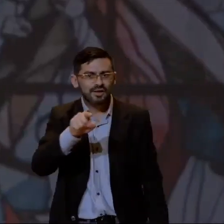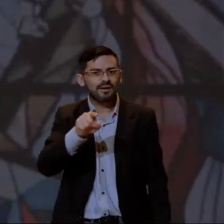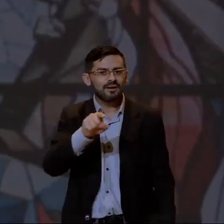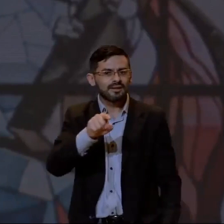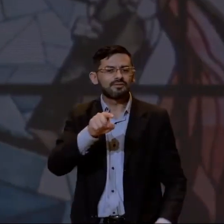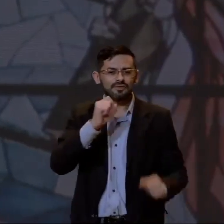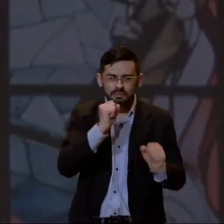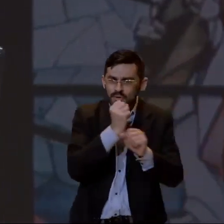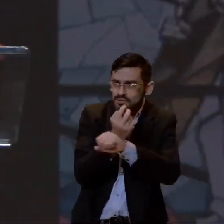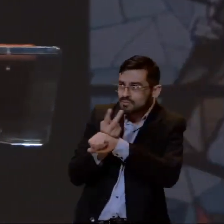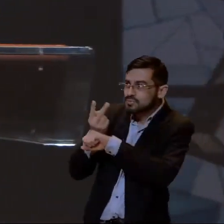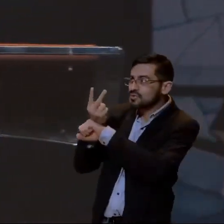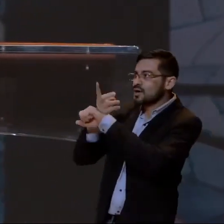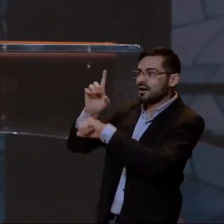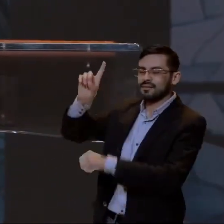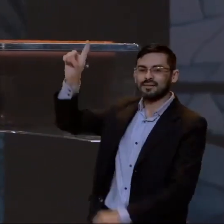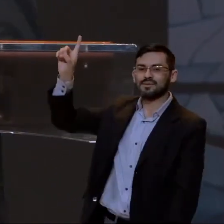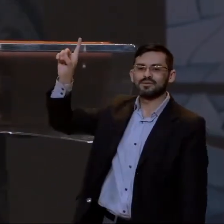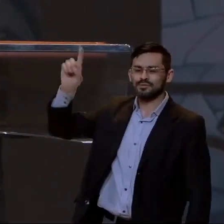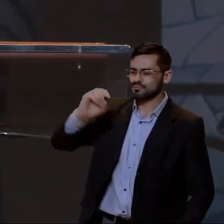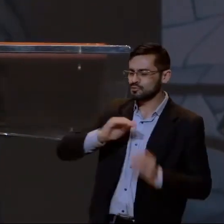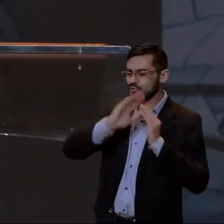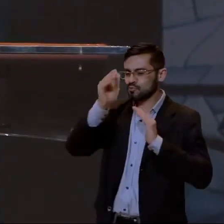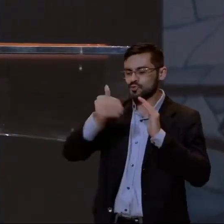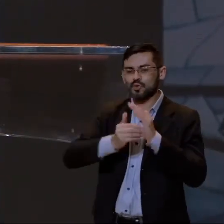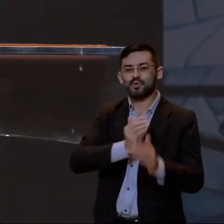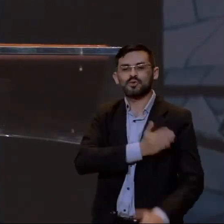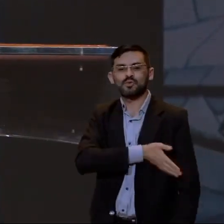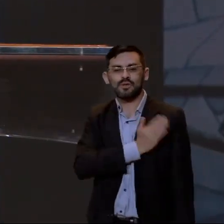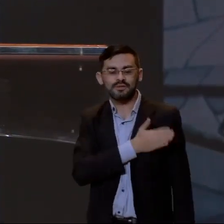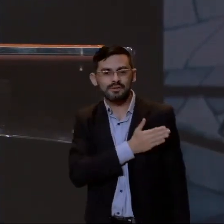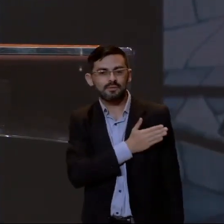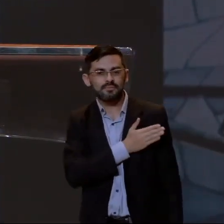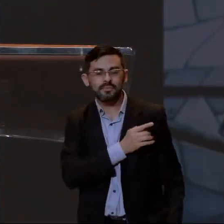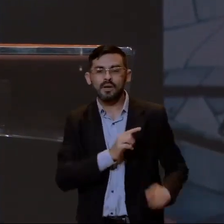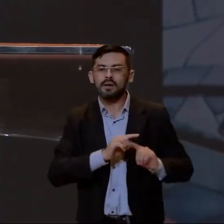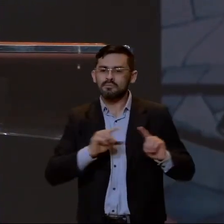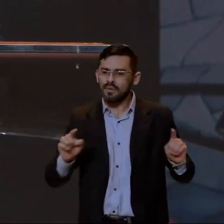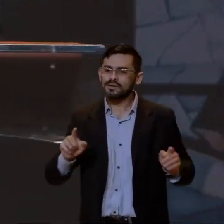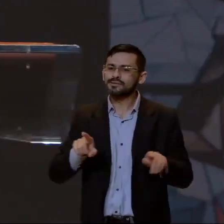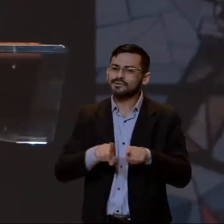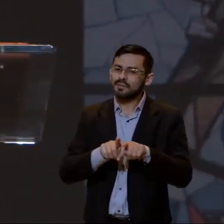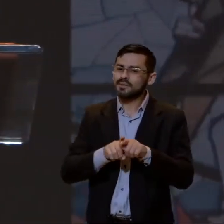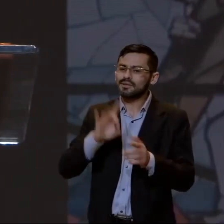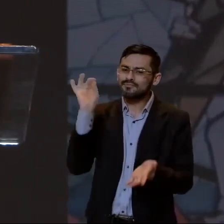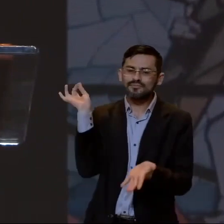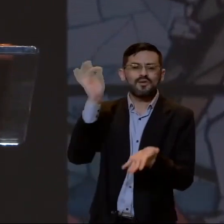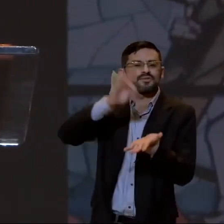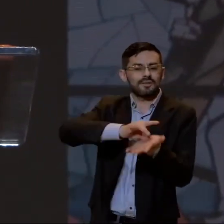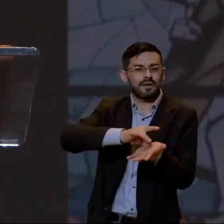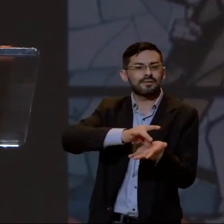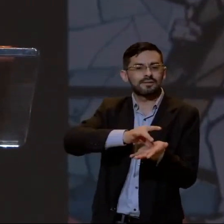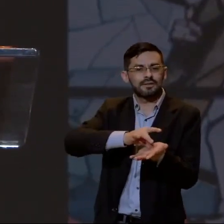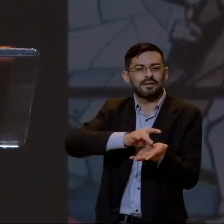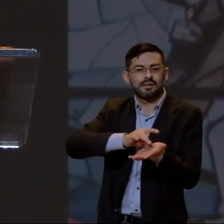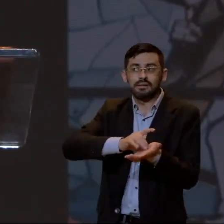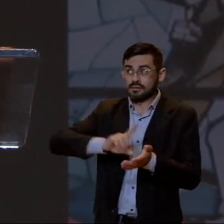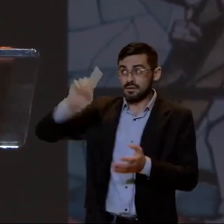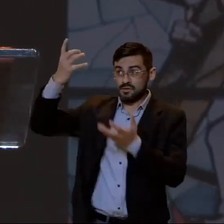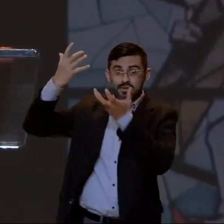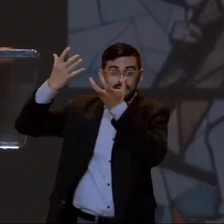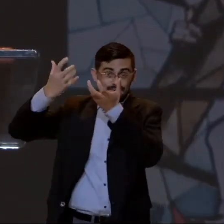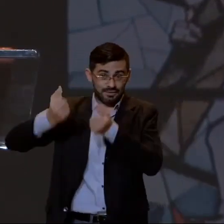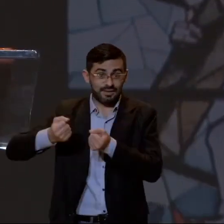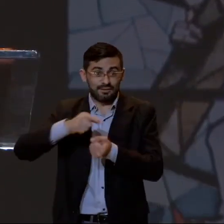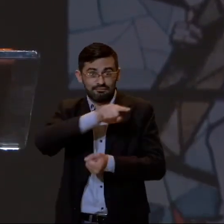pode buscá-lo de todo o seu coração. Mas sabe, tem ainda uma verdade bonita e implícita nisso. Sim, Ele te aceita como